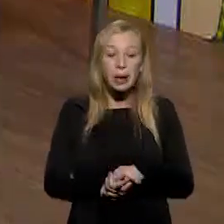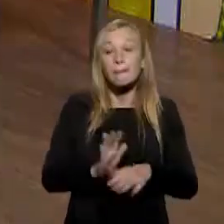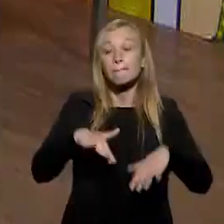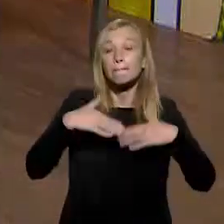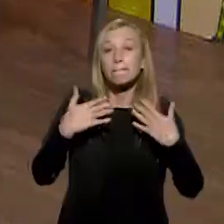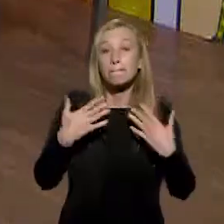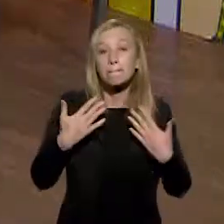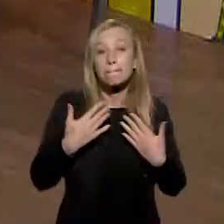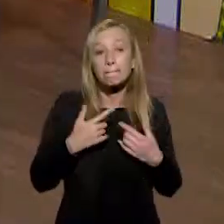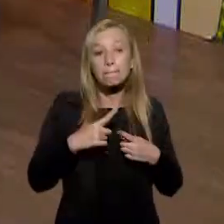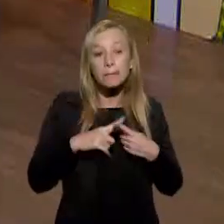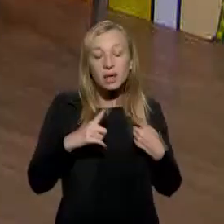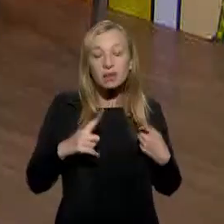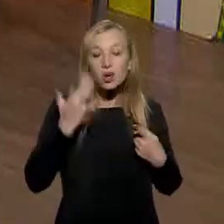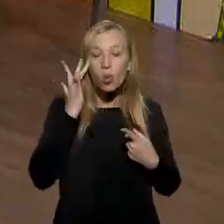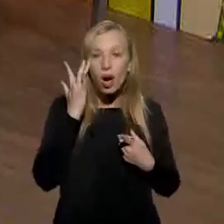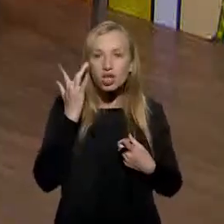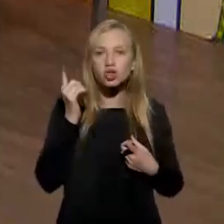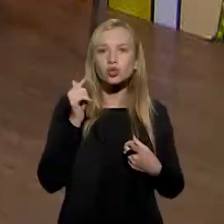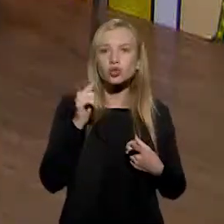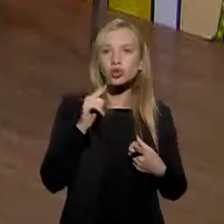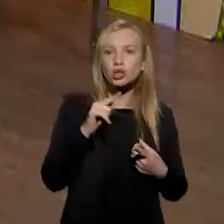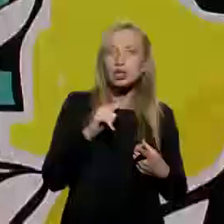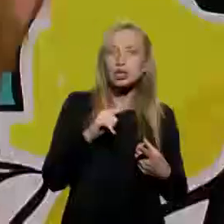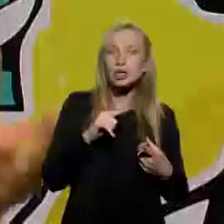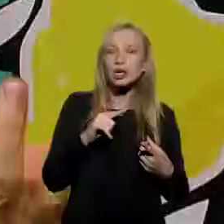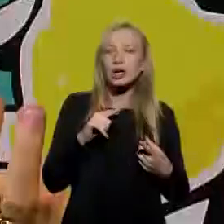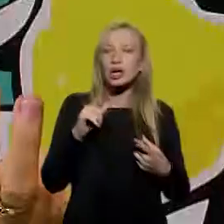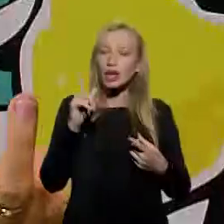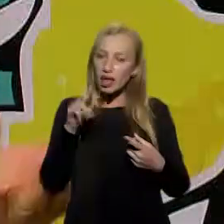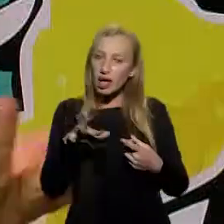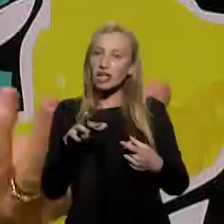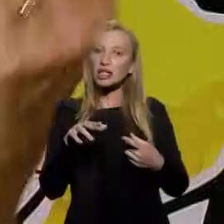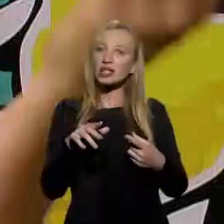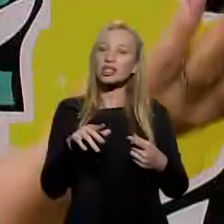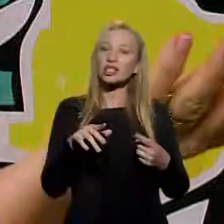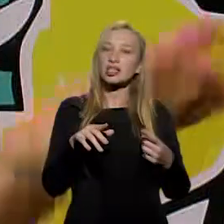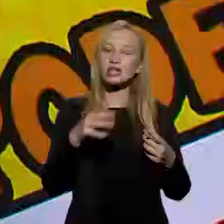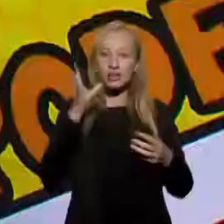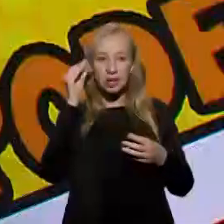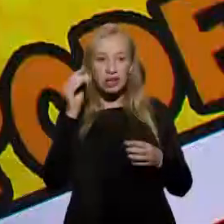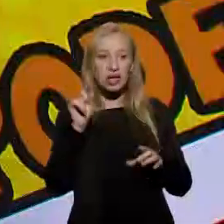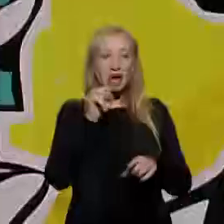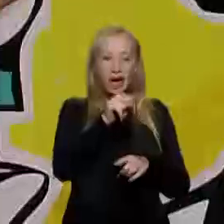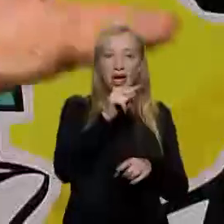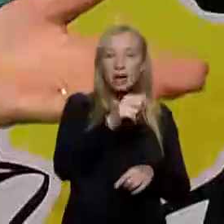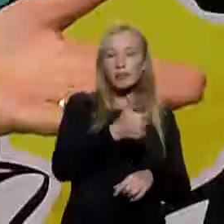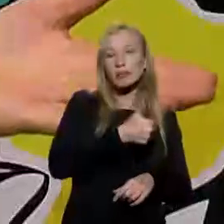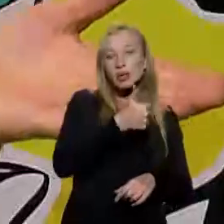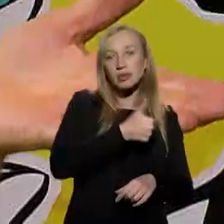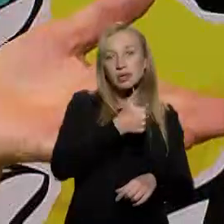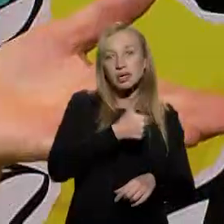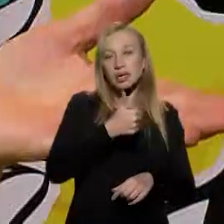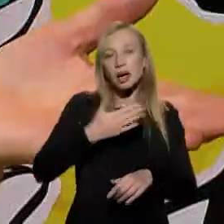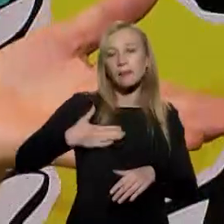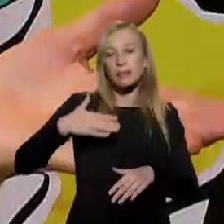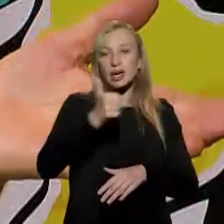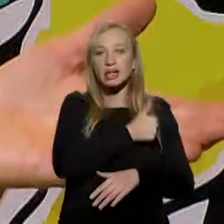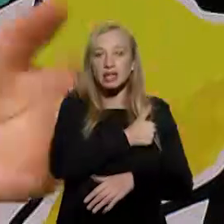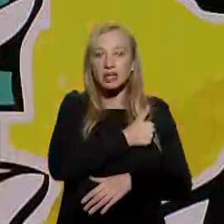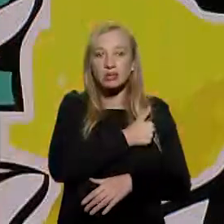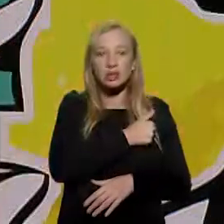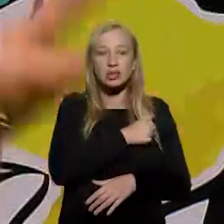mas é eu acho que esse contraste também interessante porque se você pensar ela foi uma primeira dama da esquerda brasileira